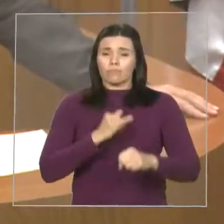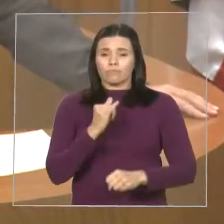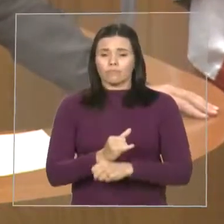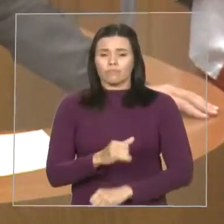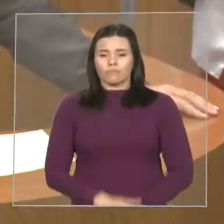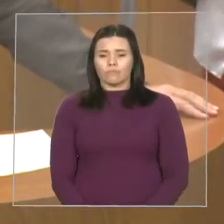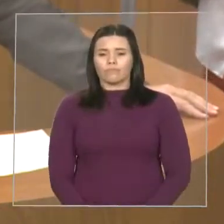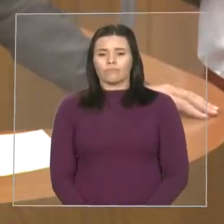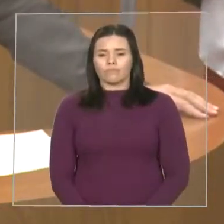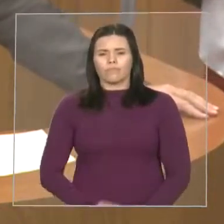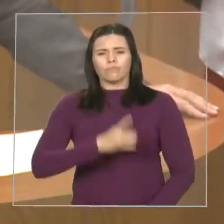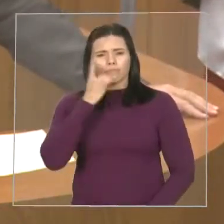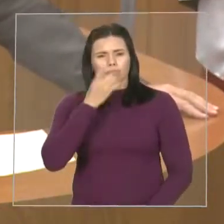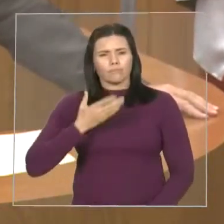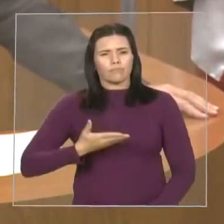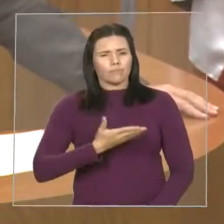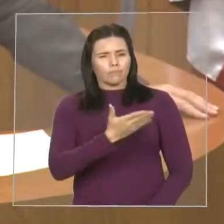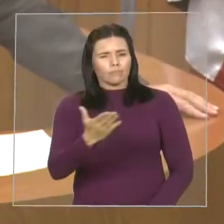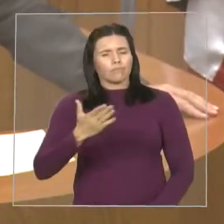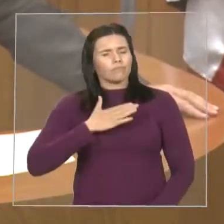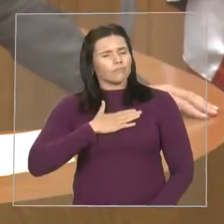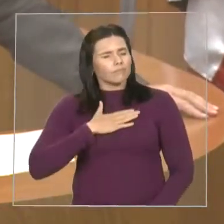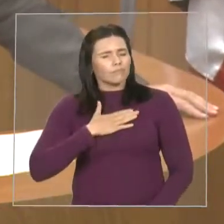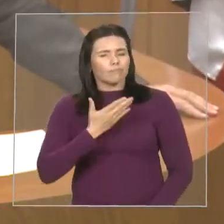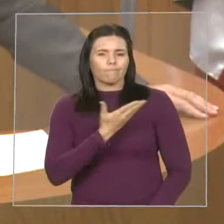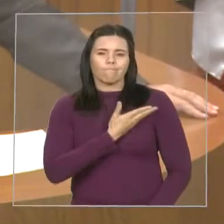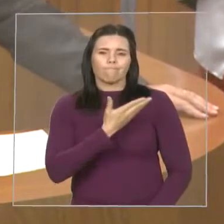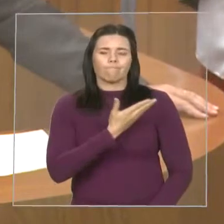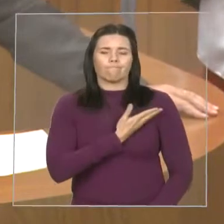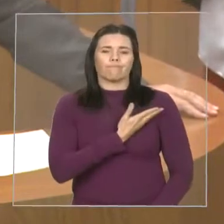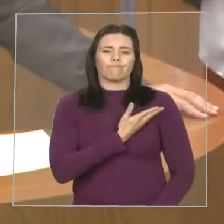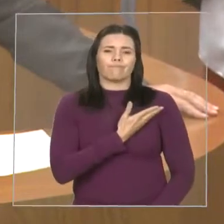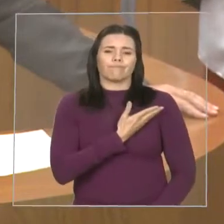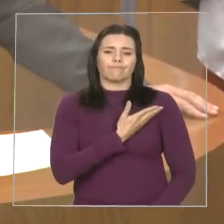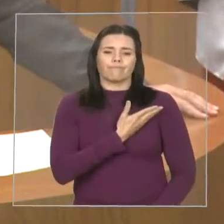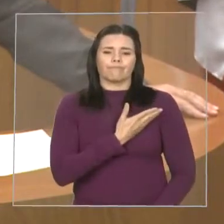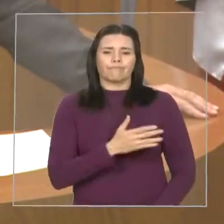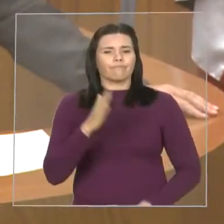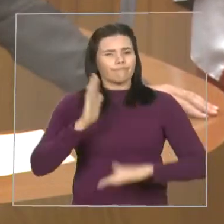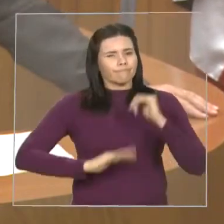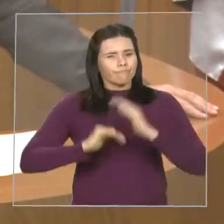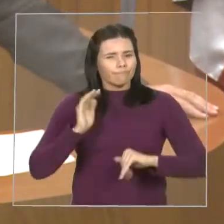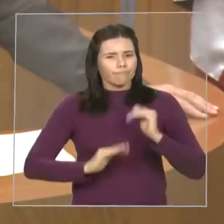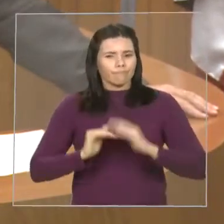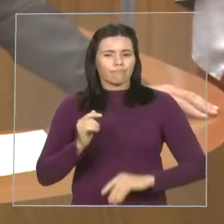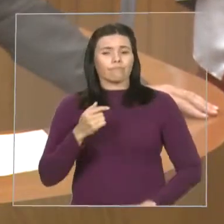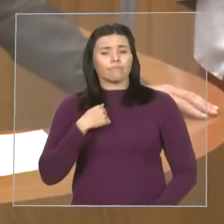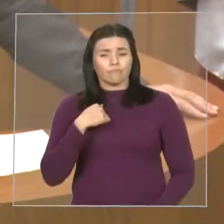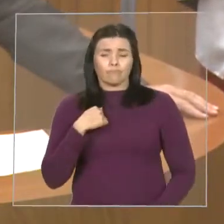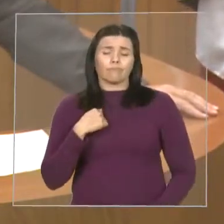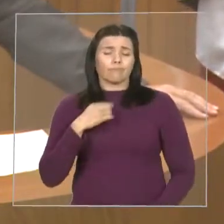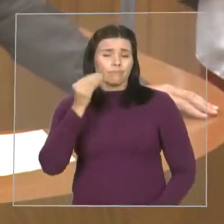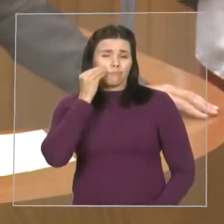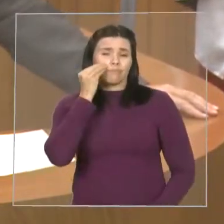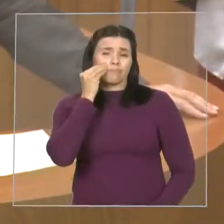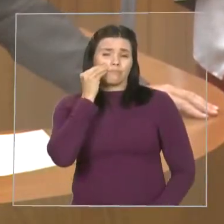Senhores deputados, meus pares, meus colegas, estou nesta casa há 14 anos.